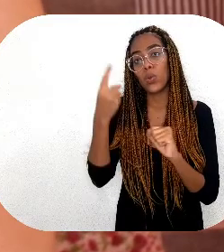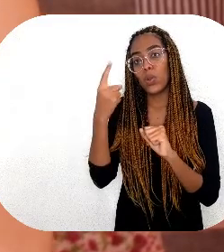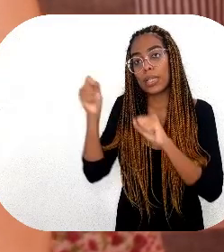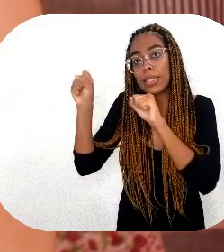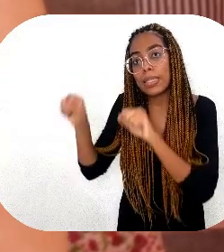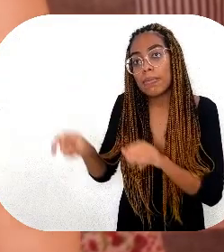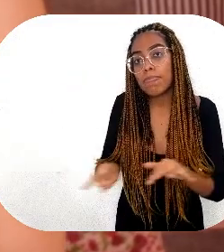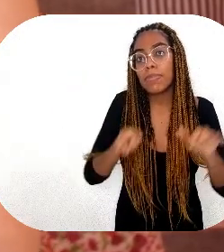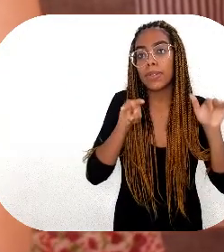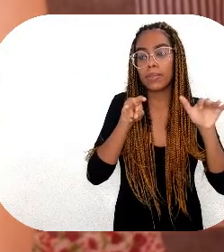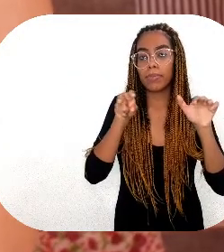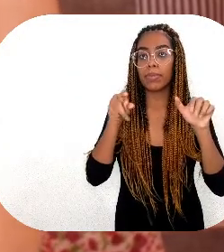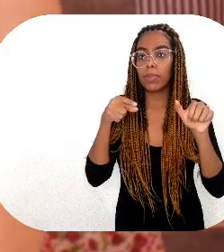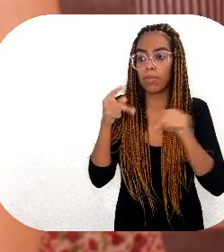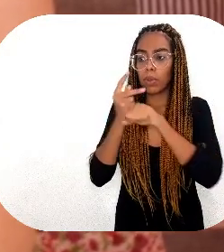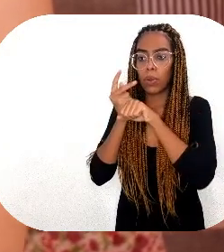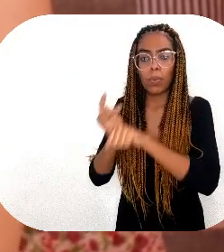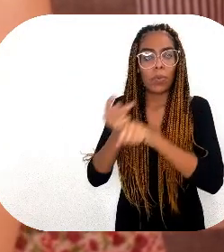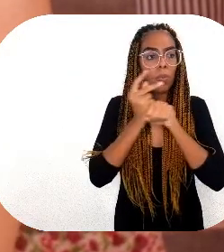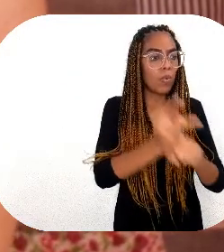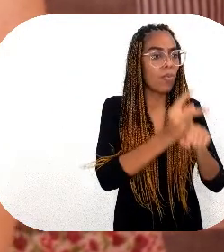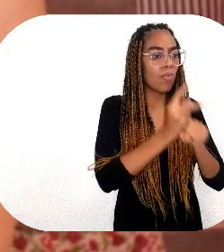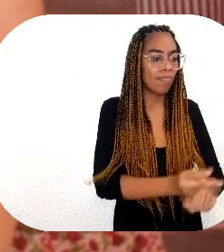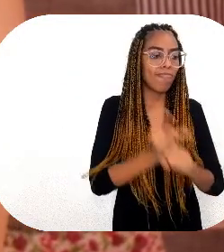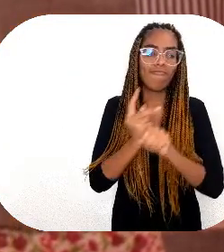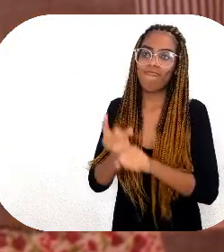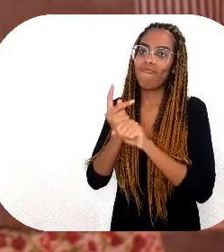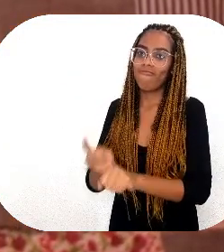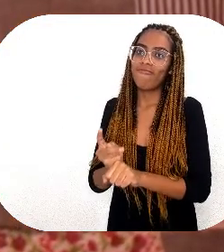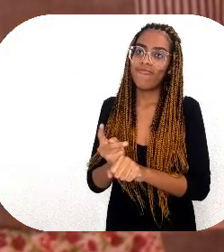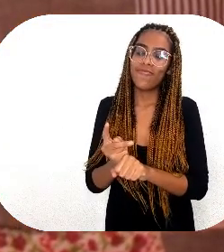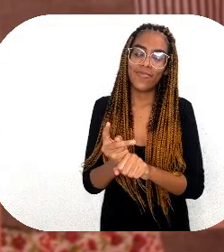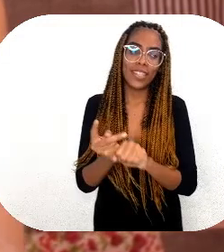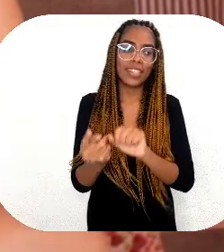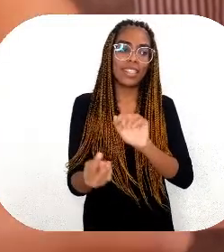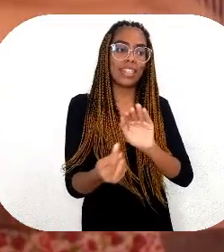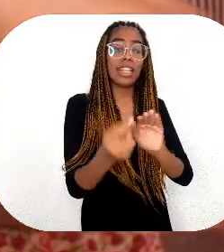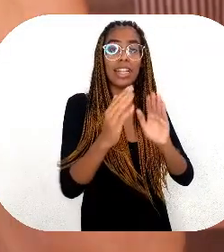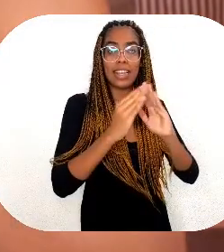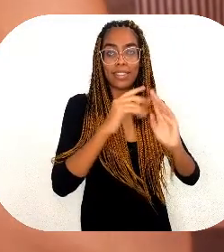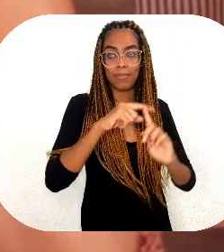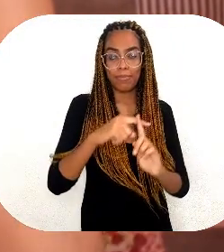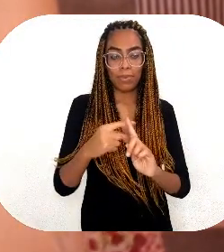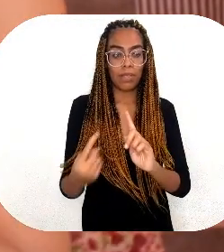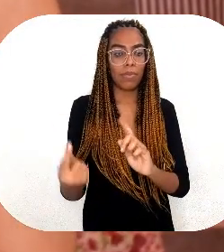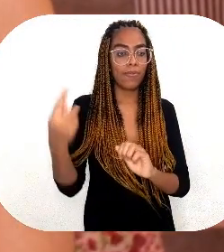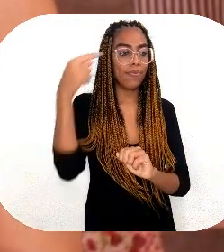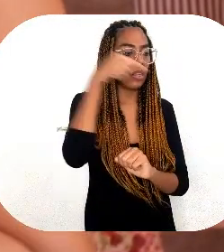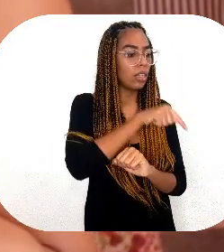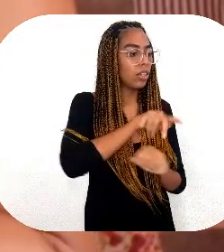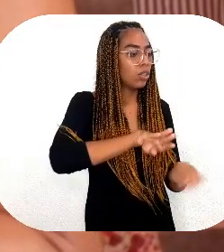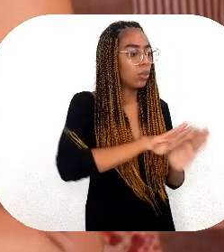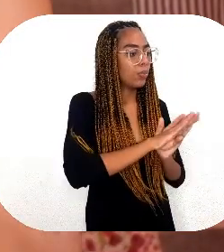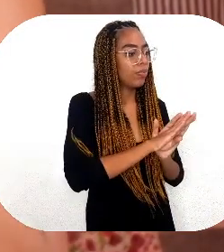esperou. Coitado, esperou um dia, uma semana, não aguentou mais esperar. Procurou, foi